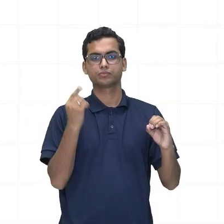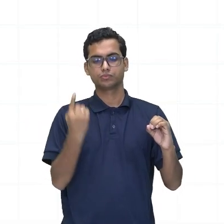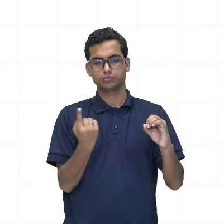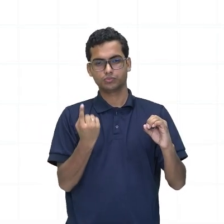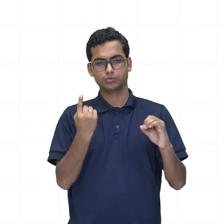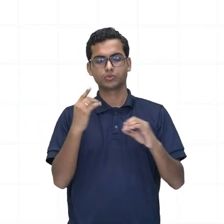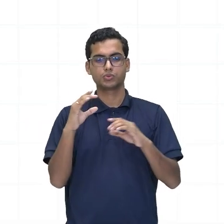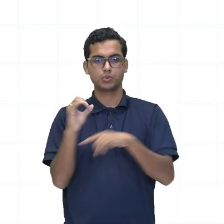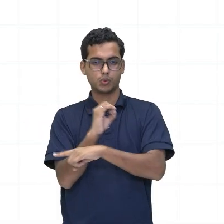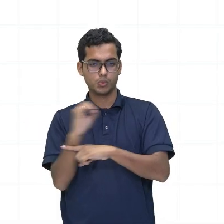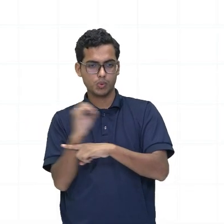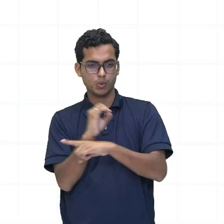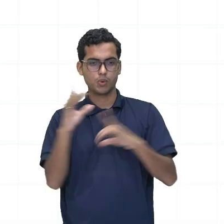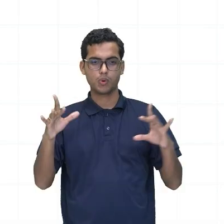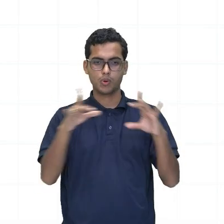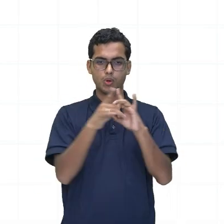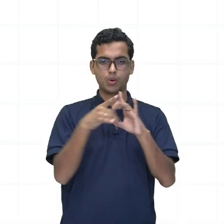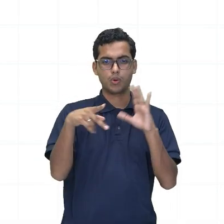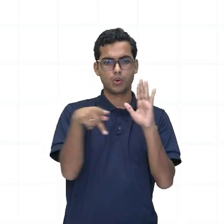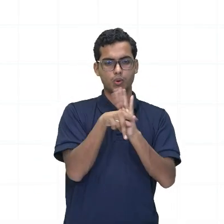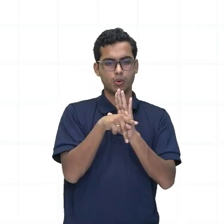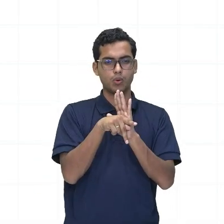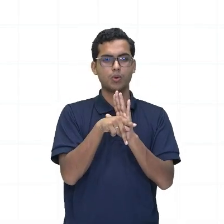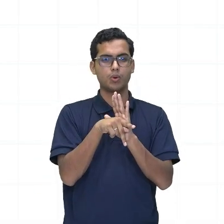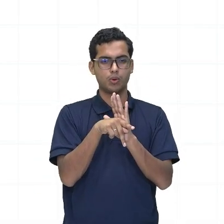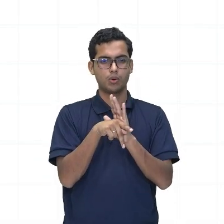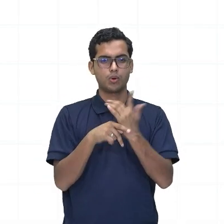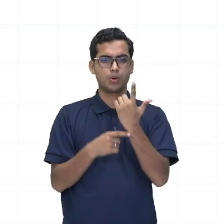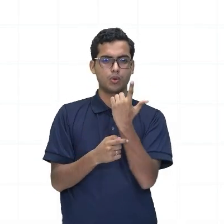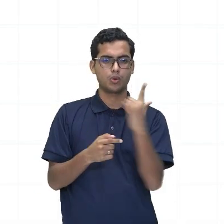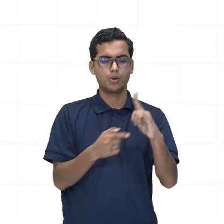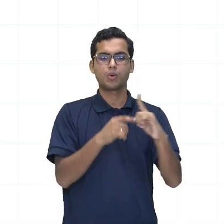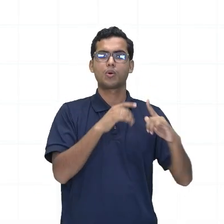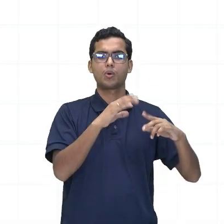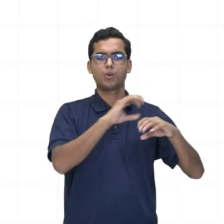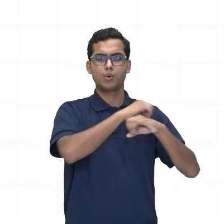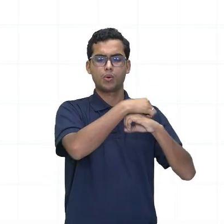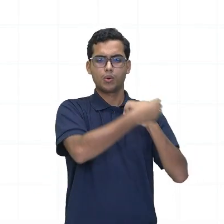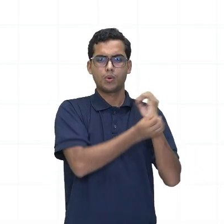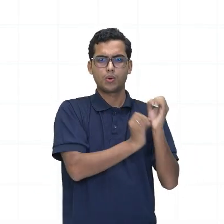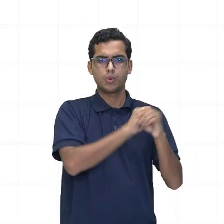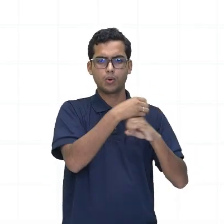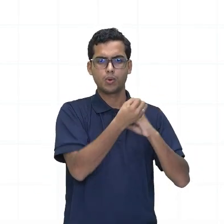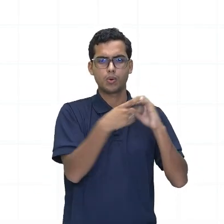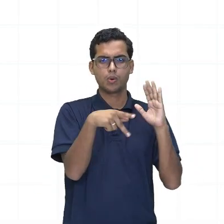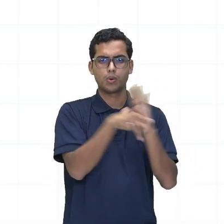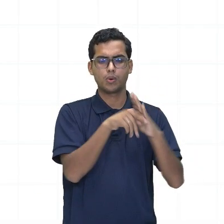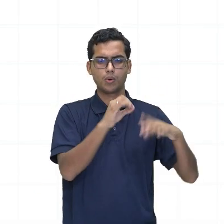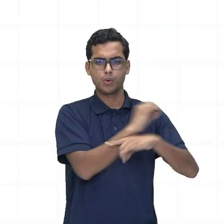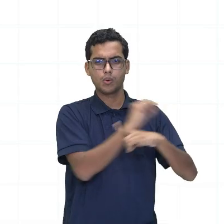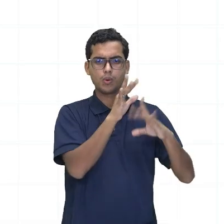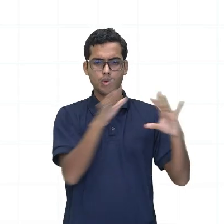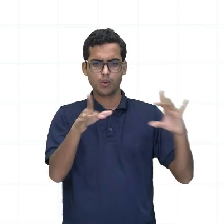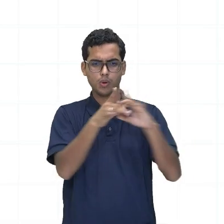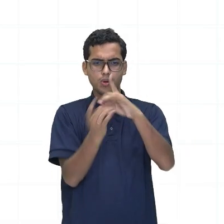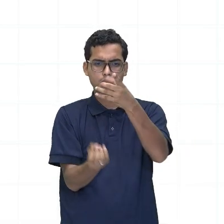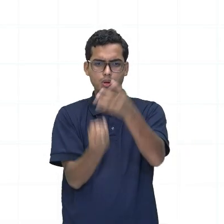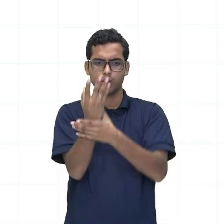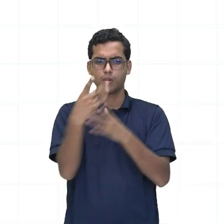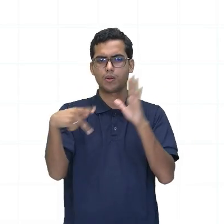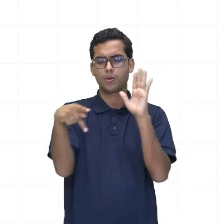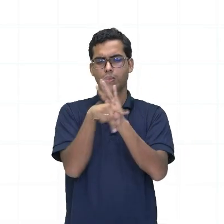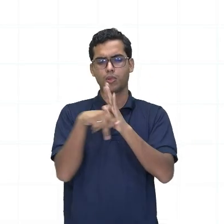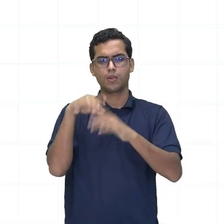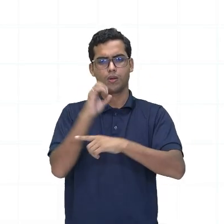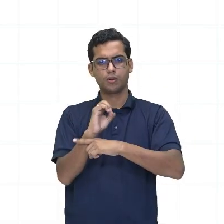oxigênio vai se unir a uma molécula já do gás oxigênio, formando, então,